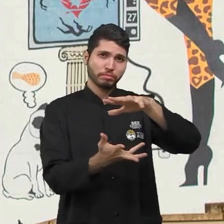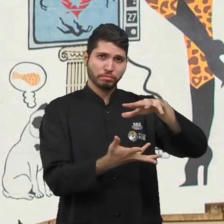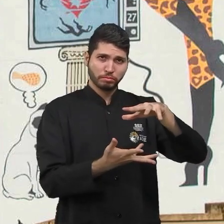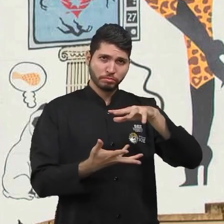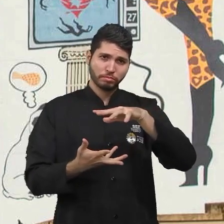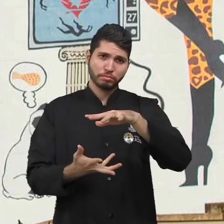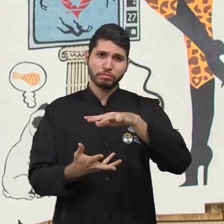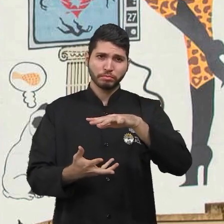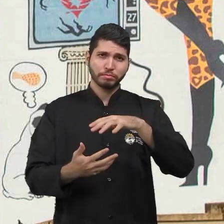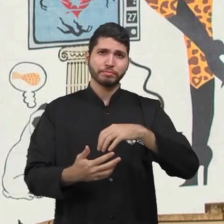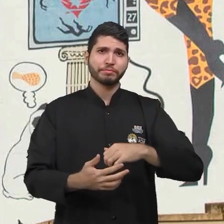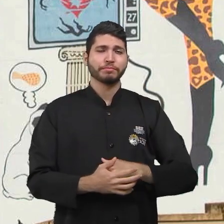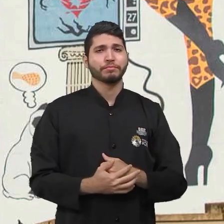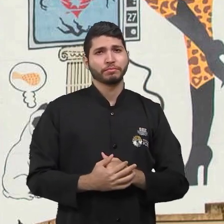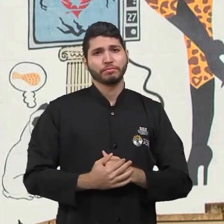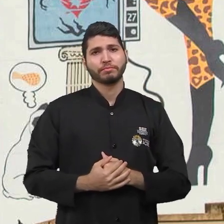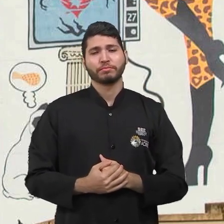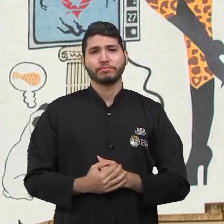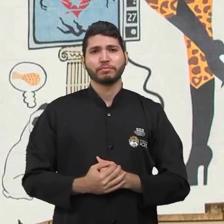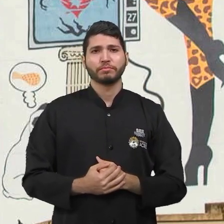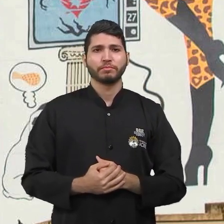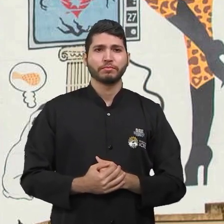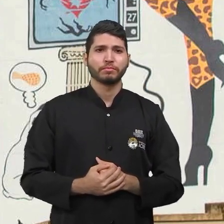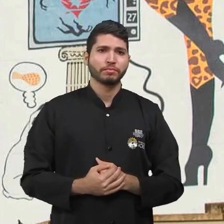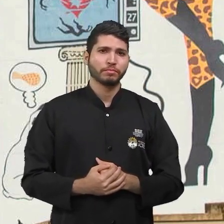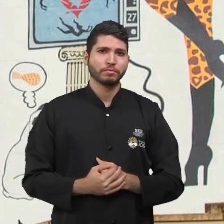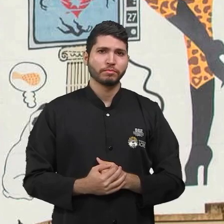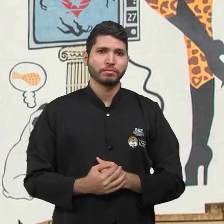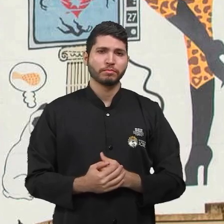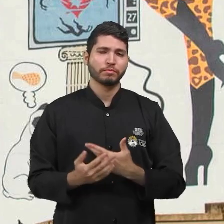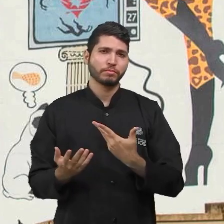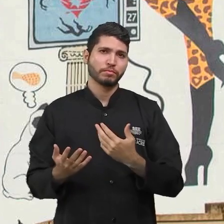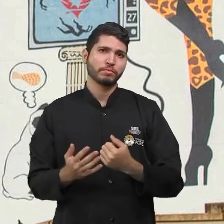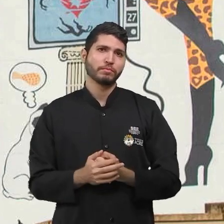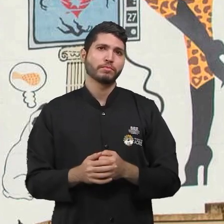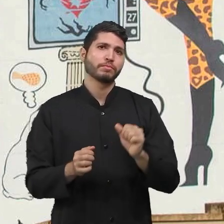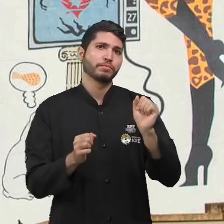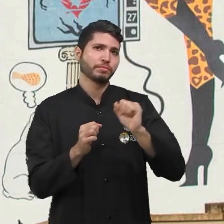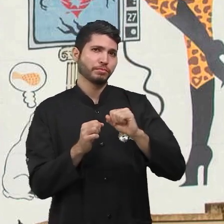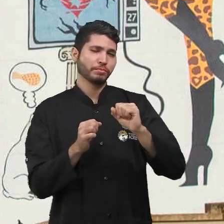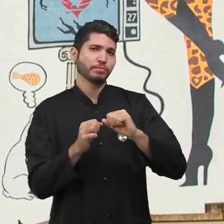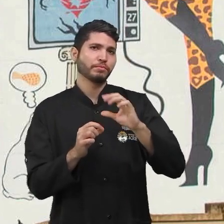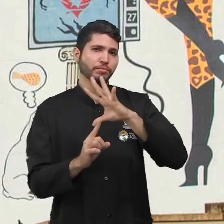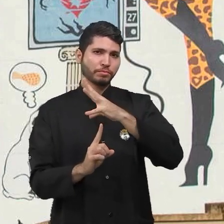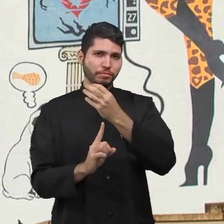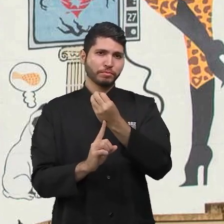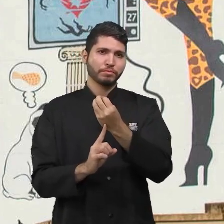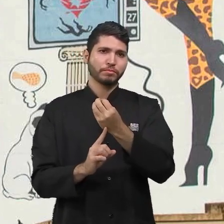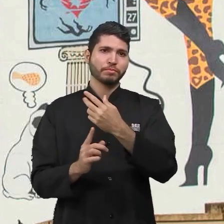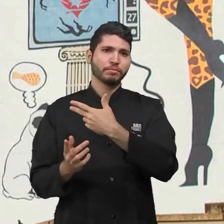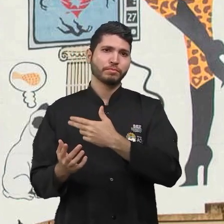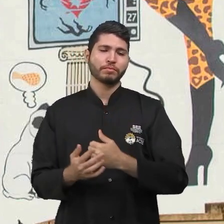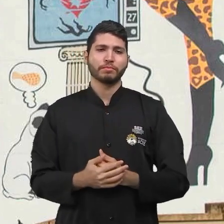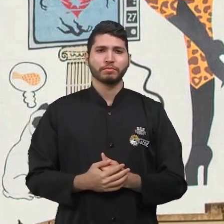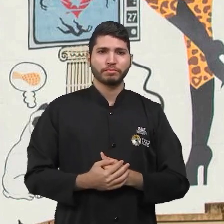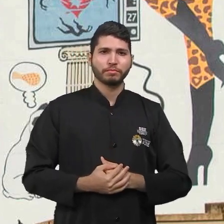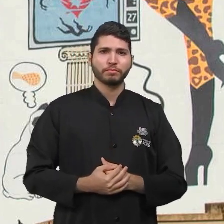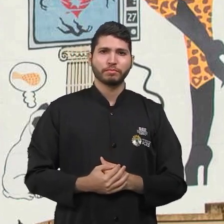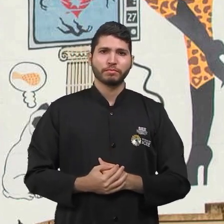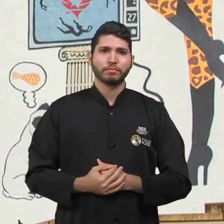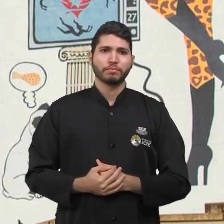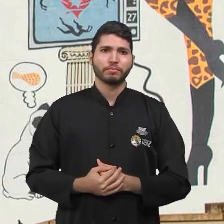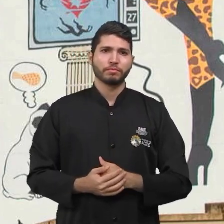aí vocês conseguem ver a obra desses dois que eu citei para vocês aí, do Alex e